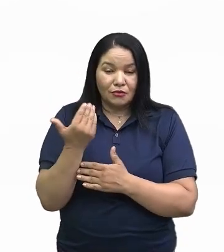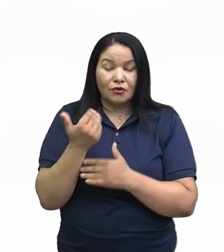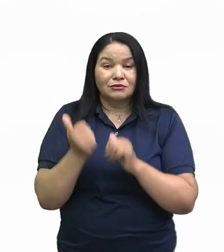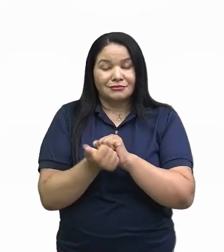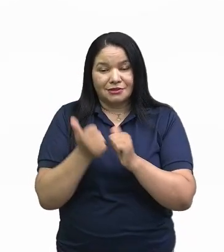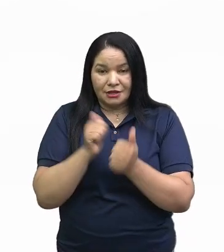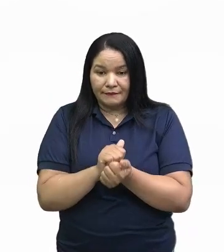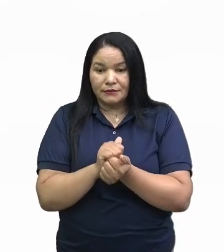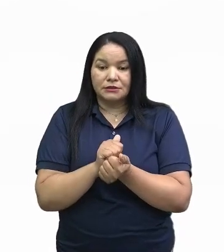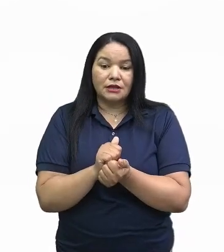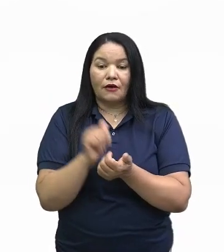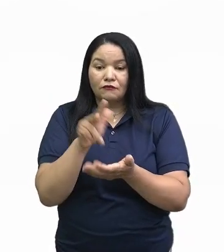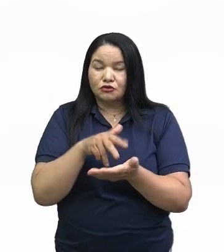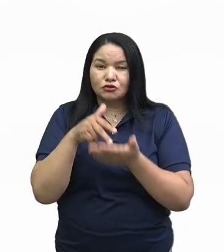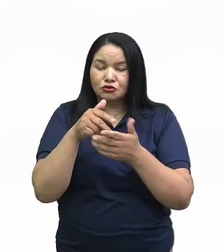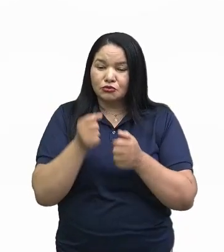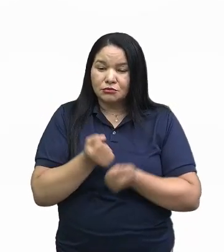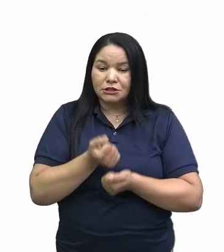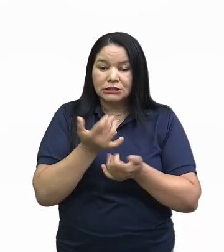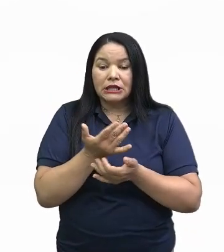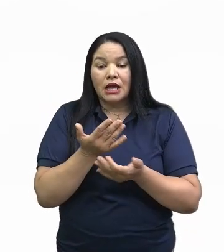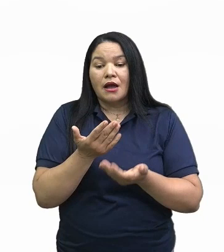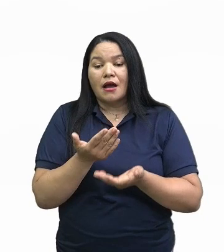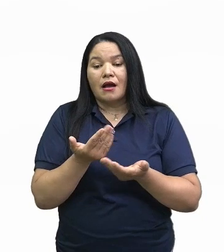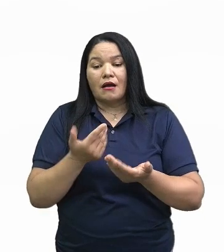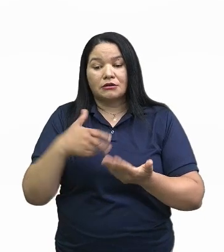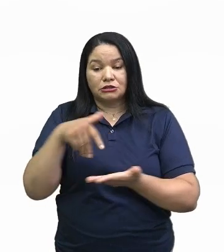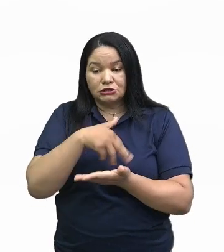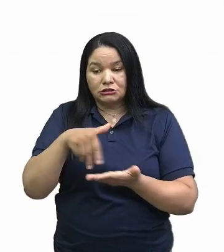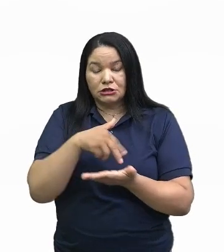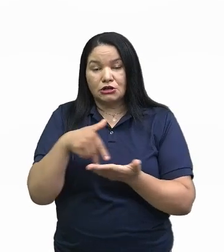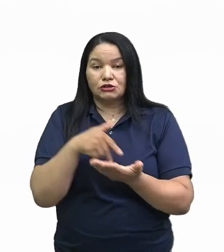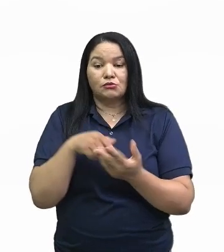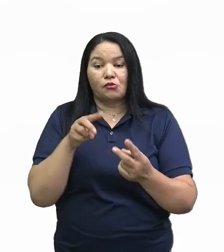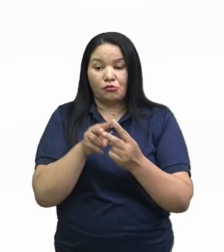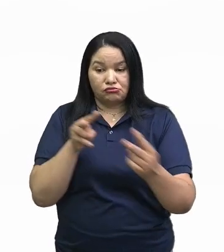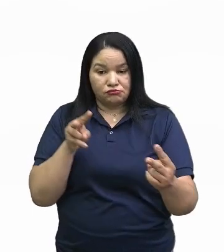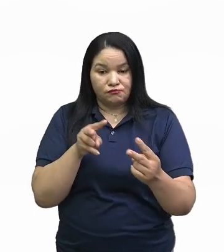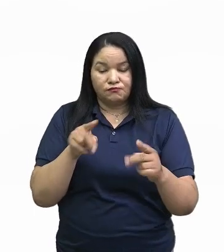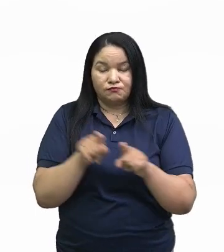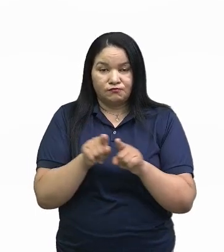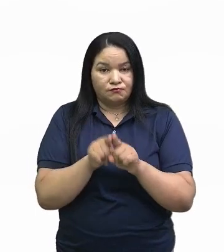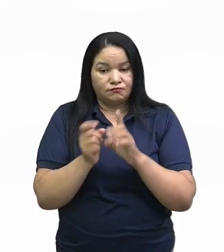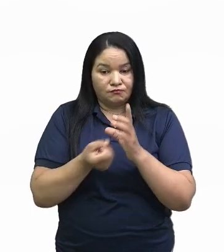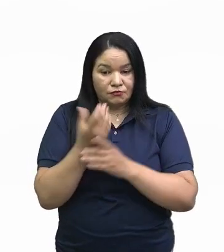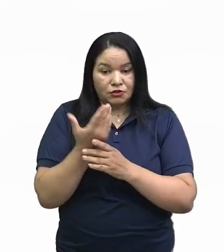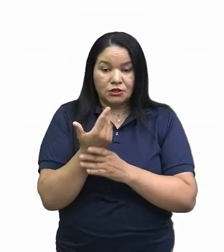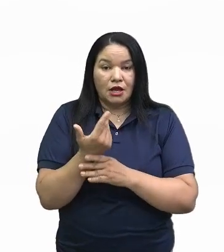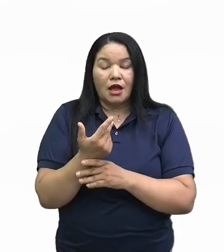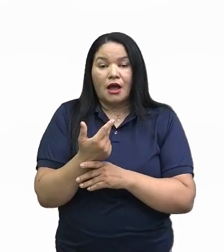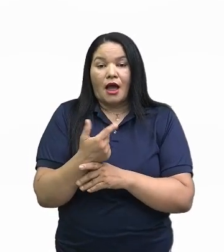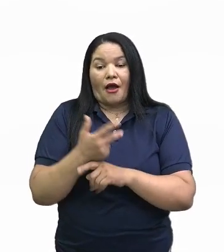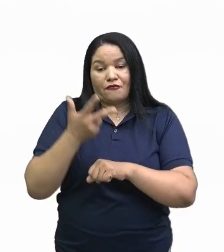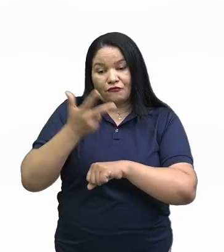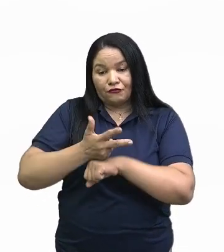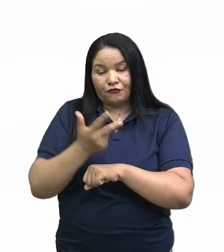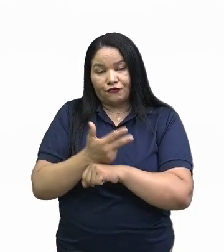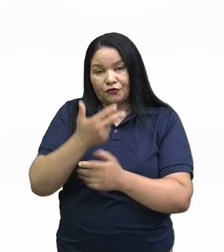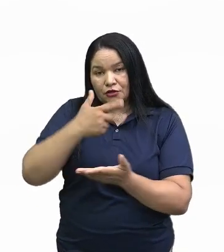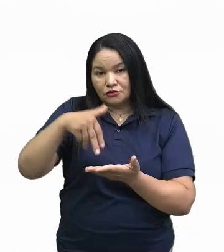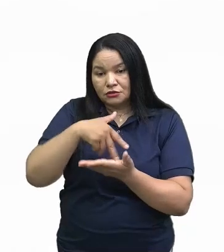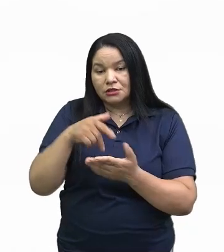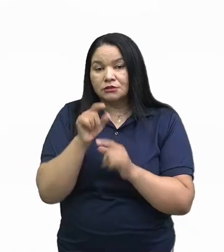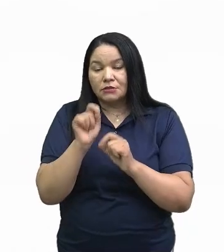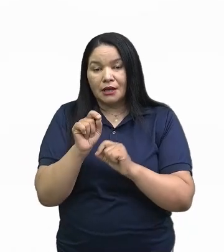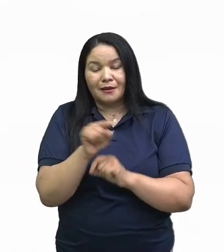a adaptar espetáculos de dança para um modelo online e criar obras de videodança a fim de